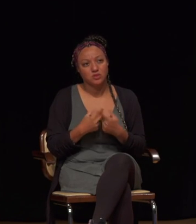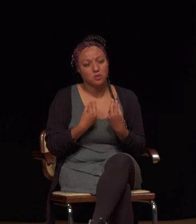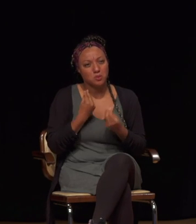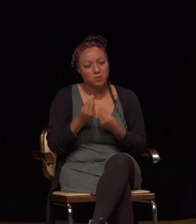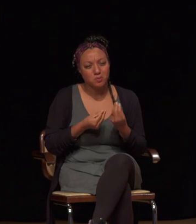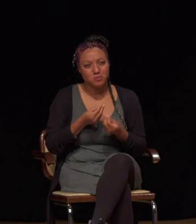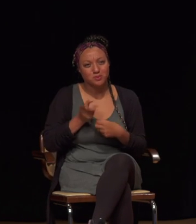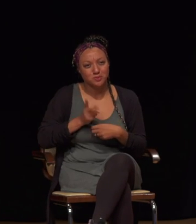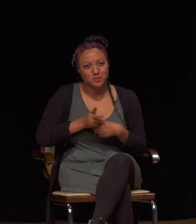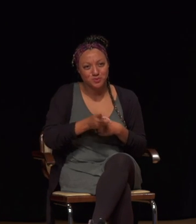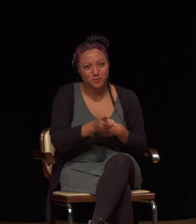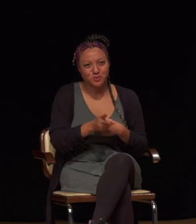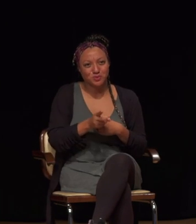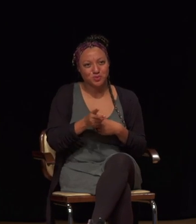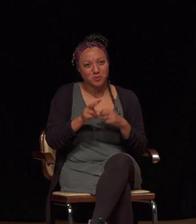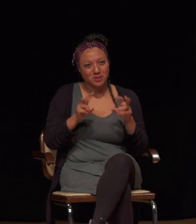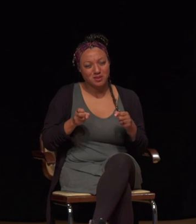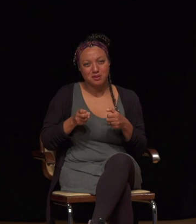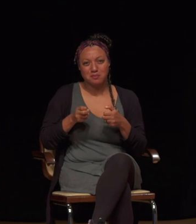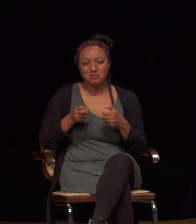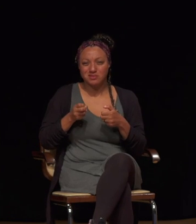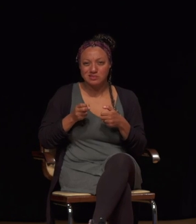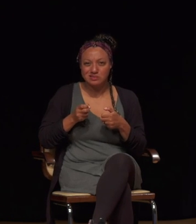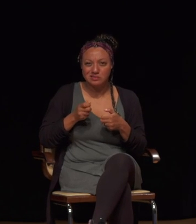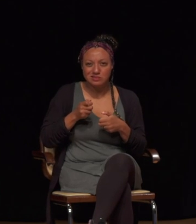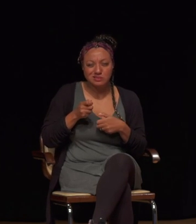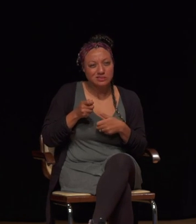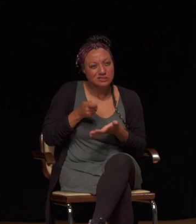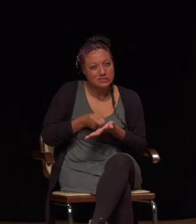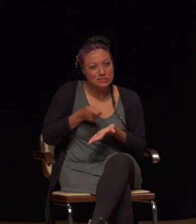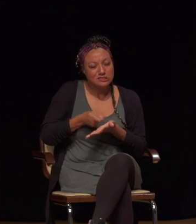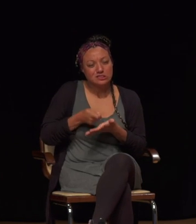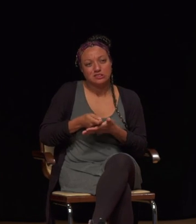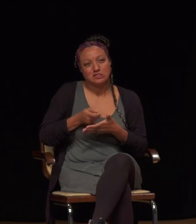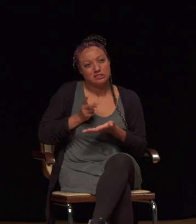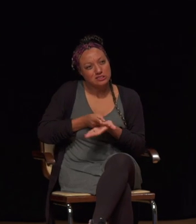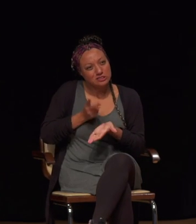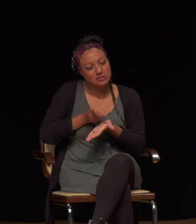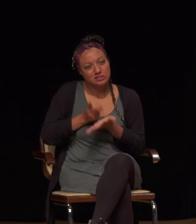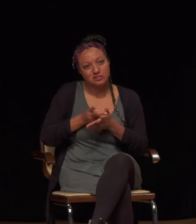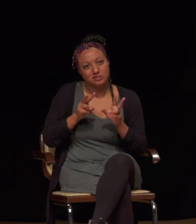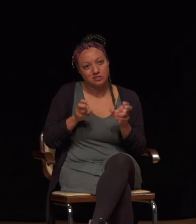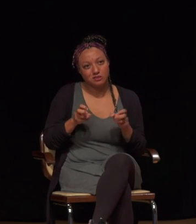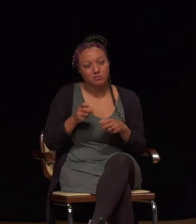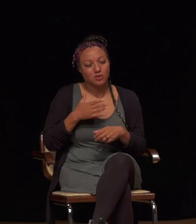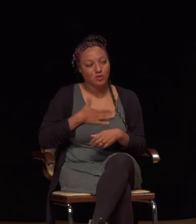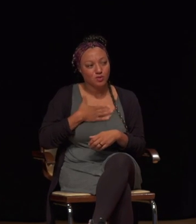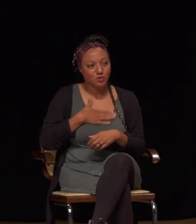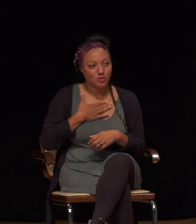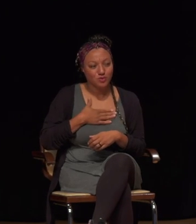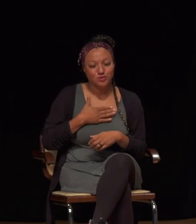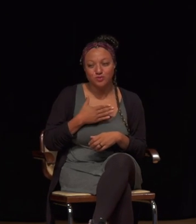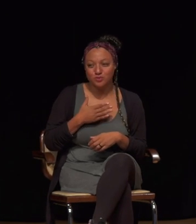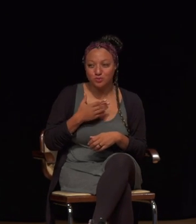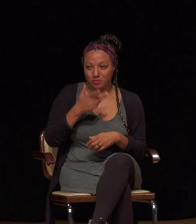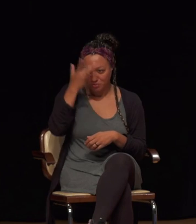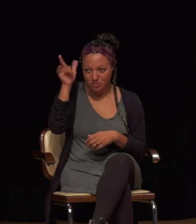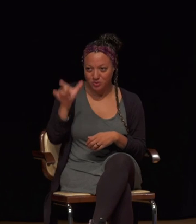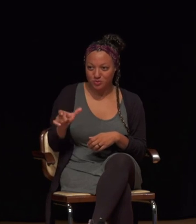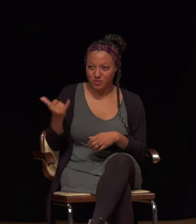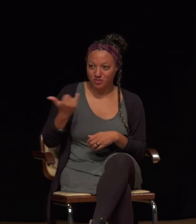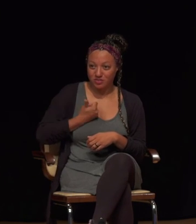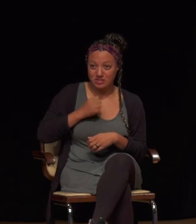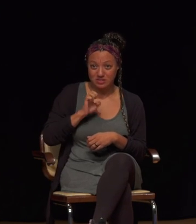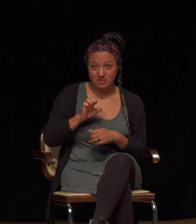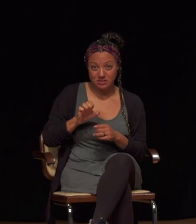insistência nos mesmos temas de tanto insistir listr eu gosto muito do etnólogo listr sempre disse se aparece uma